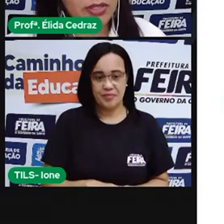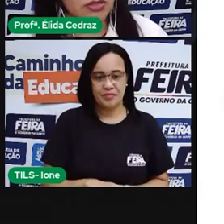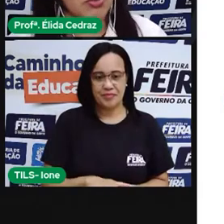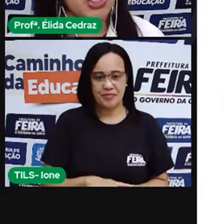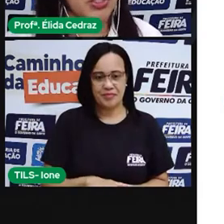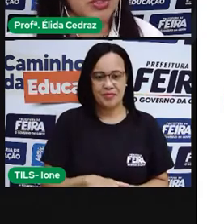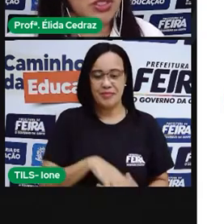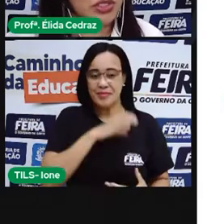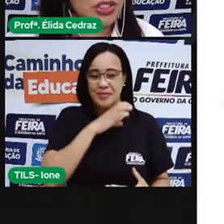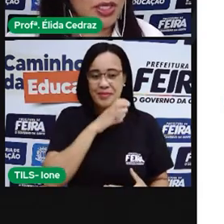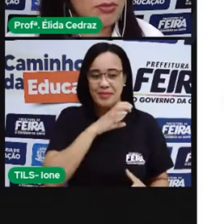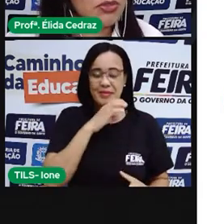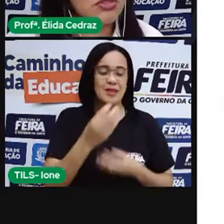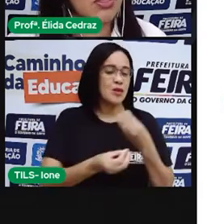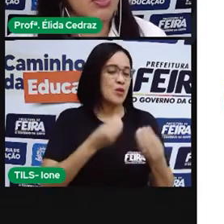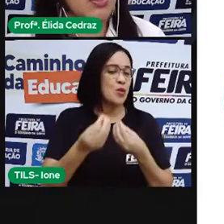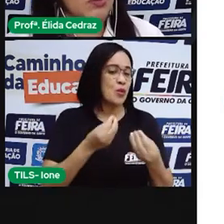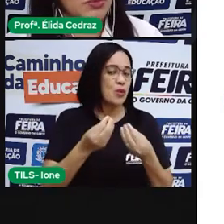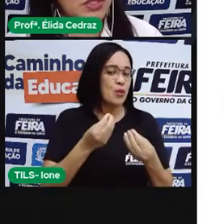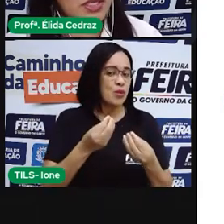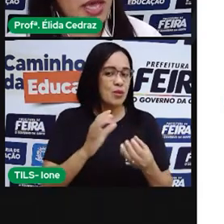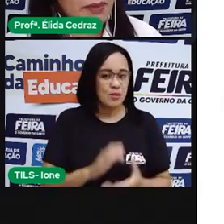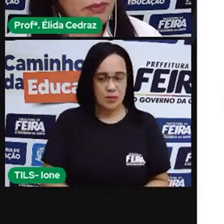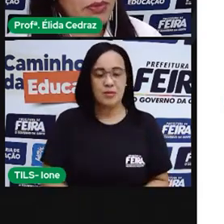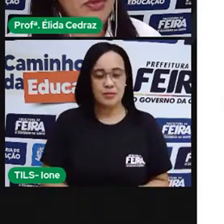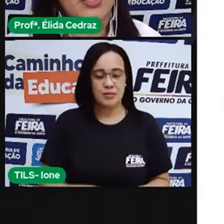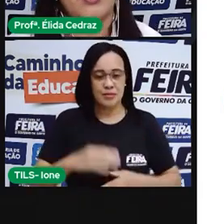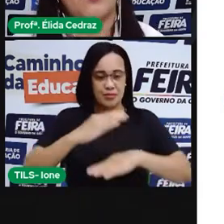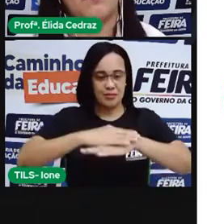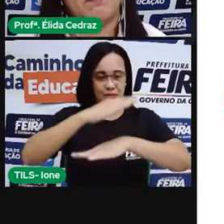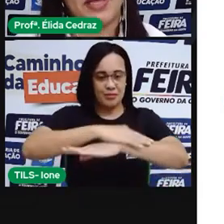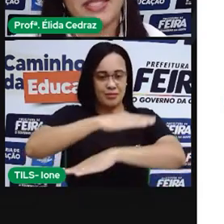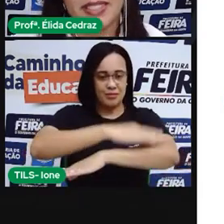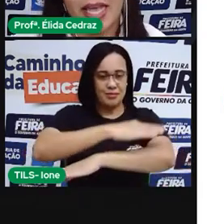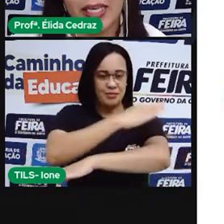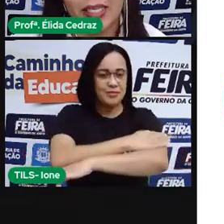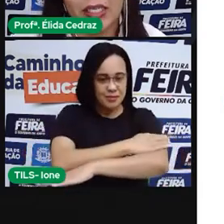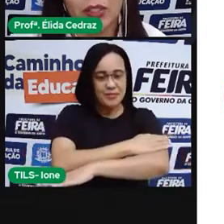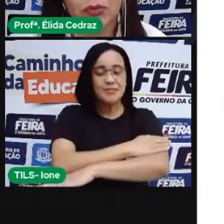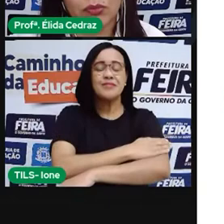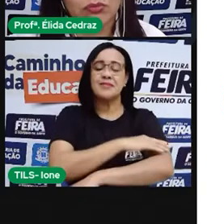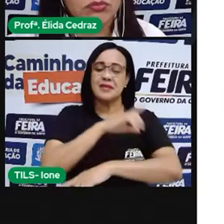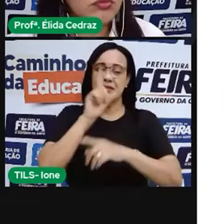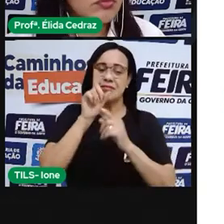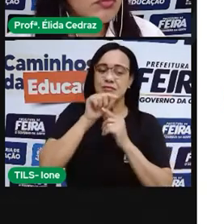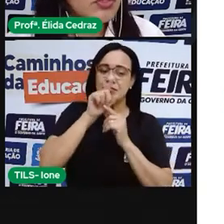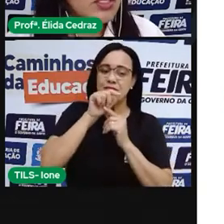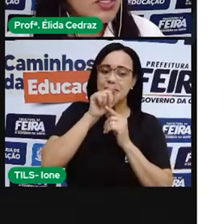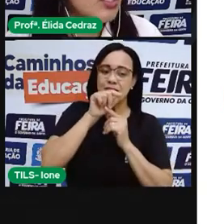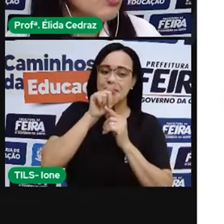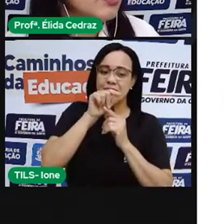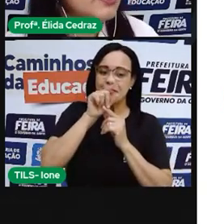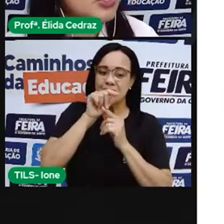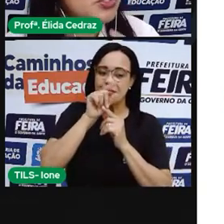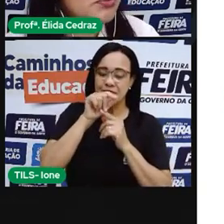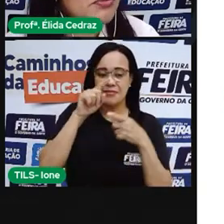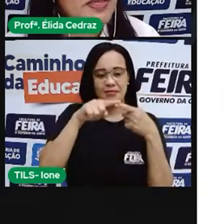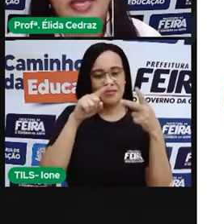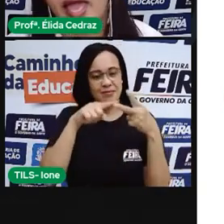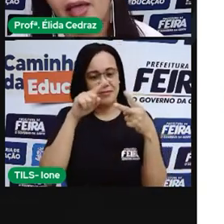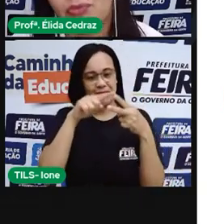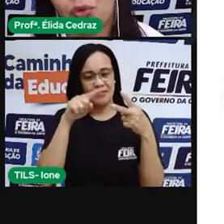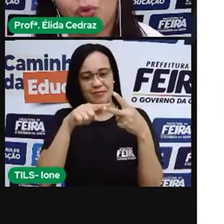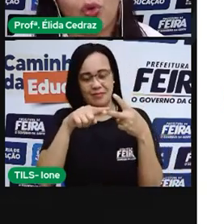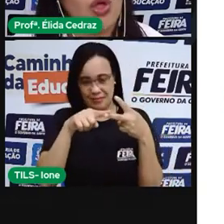bichinhos. Quais são os bichinhos que nós temos? O sapo e o passarinho. Ah, deixa eu